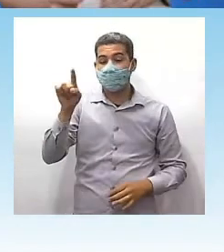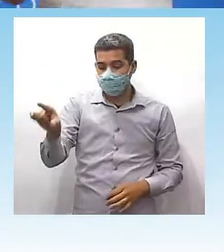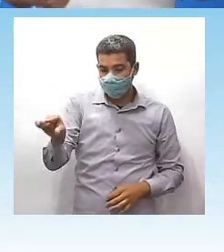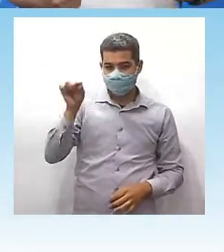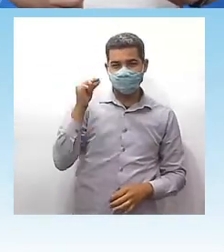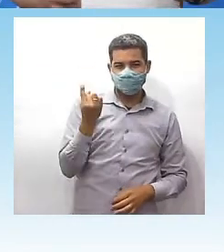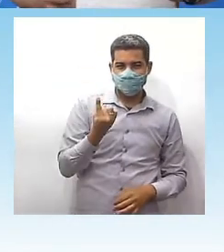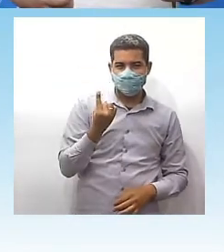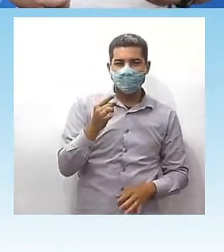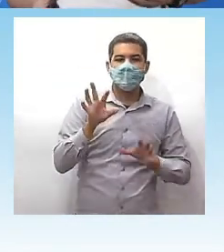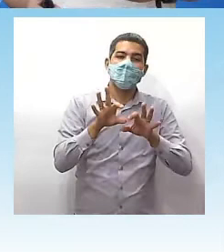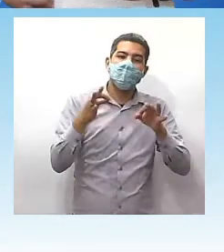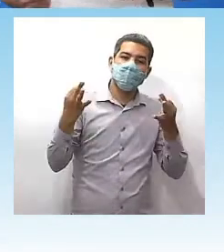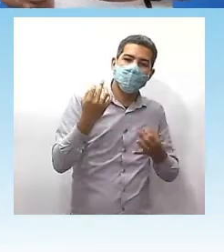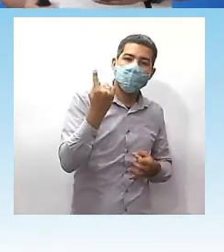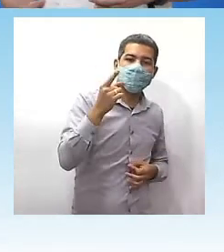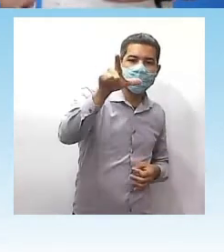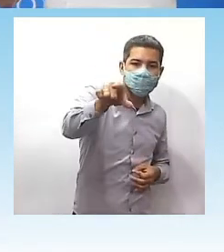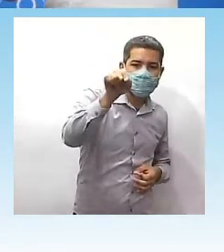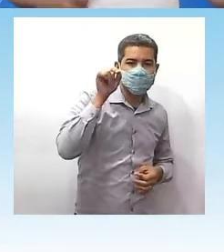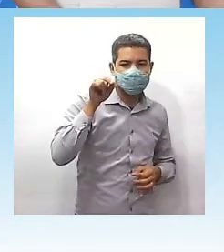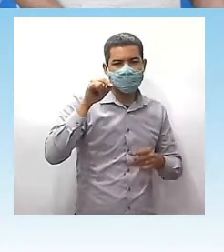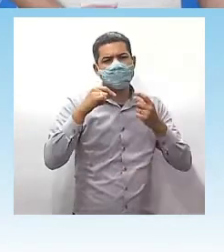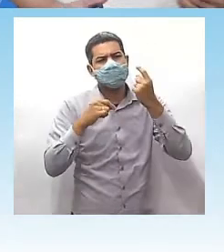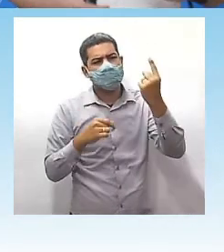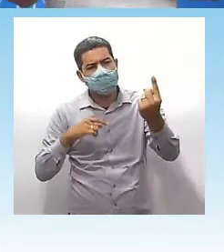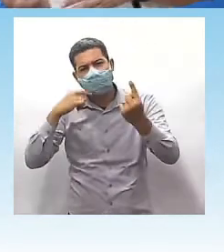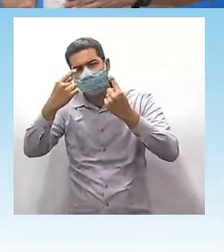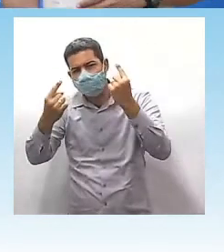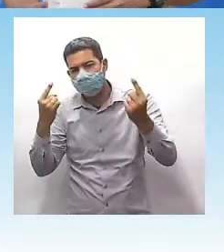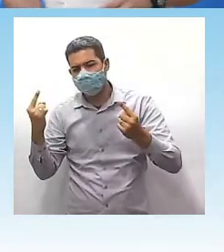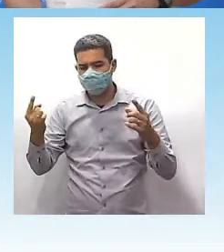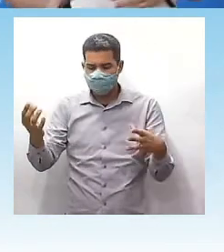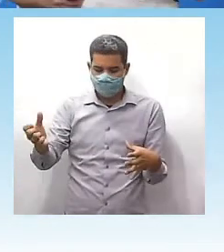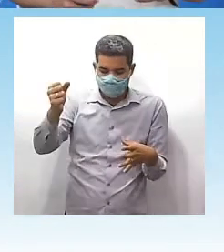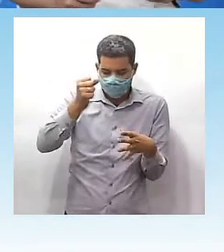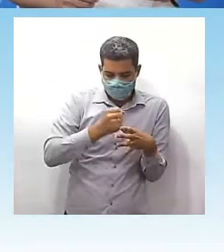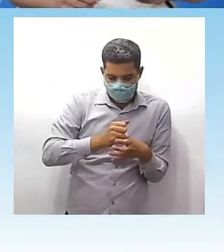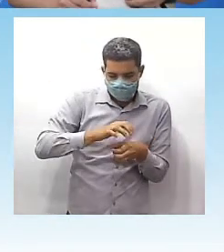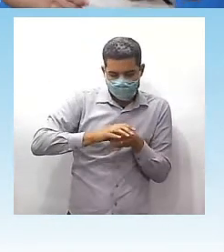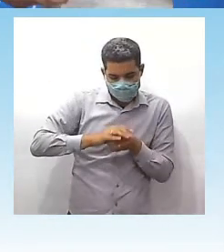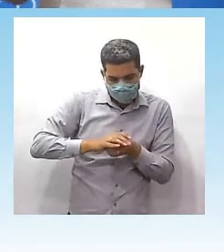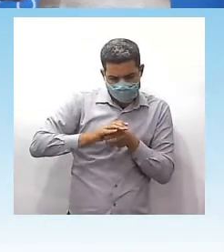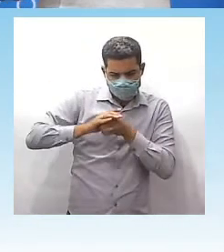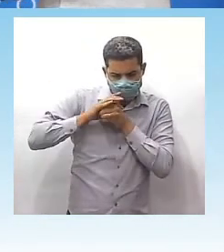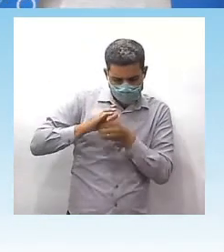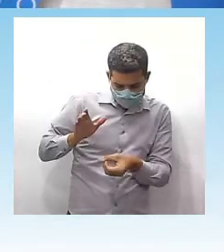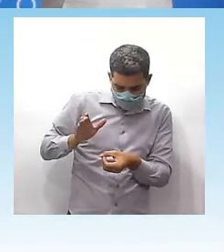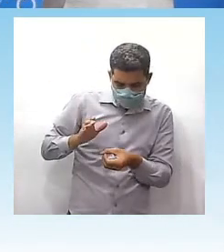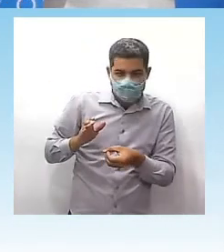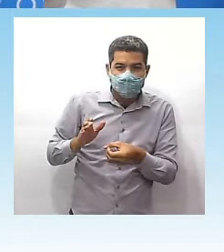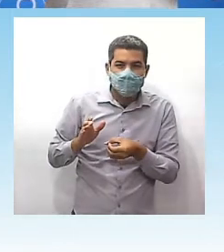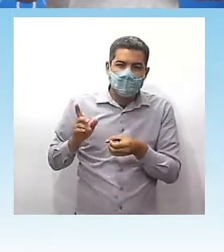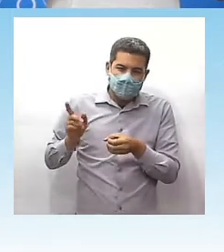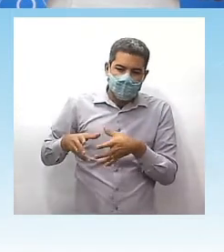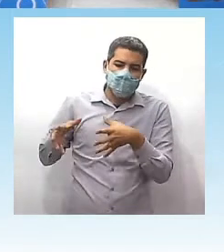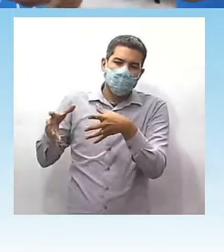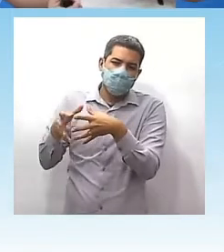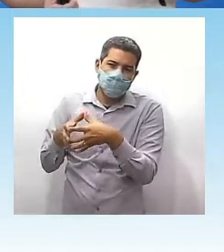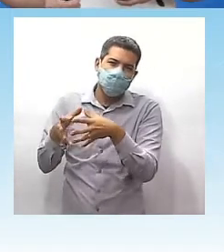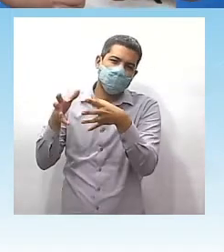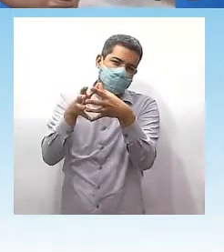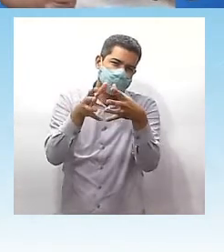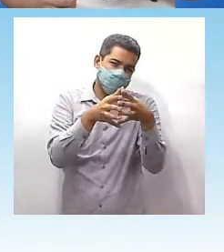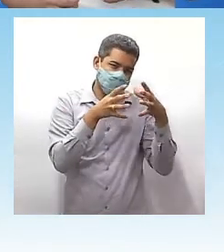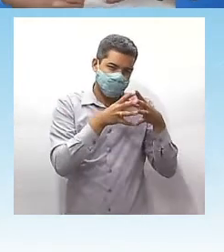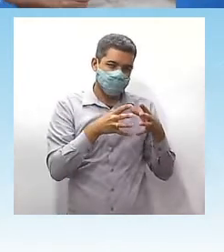tá? Porque eu não tenho condição de sortear todos que estão presentes. Então agora eu faço um grupo ainda